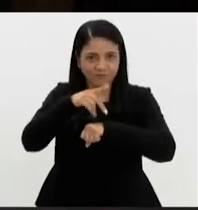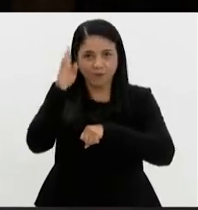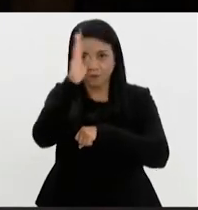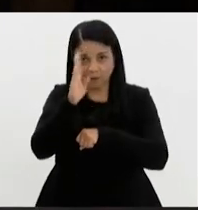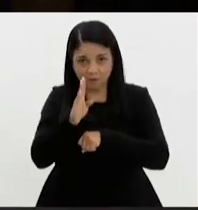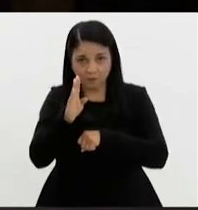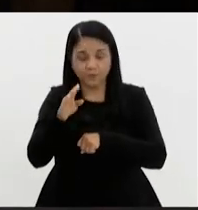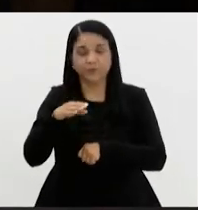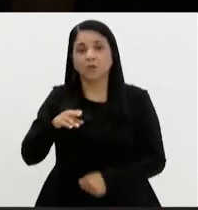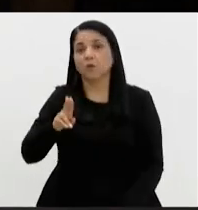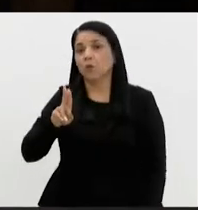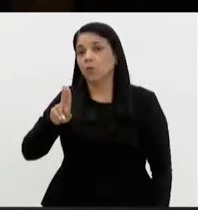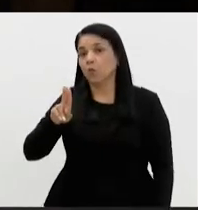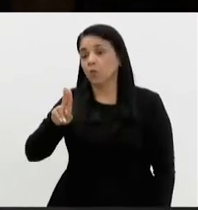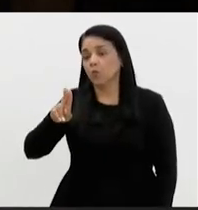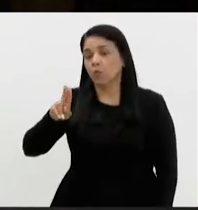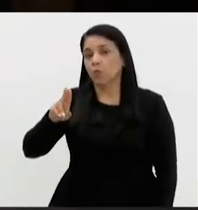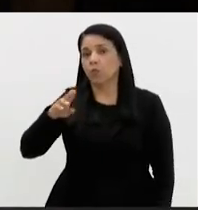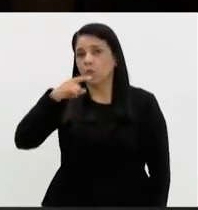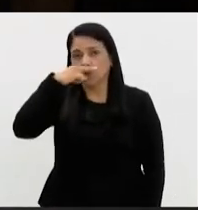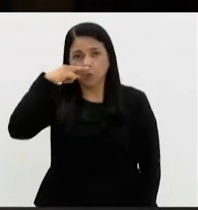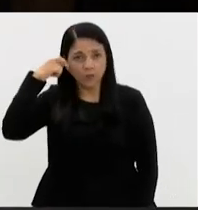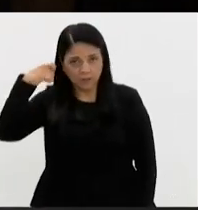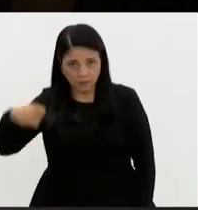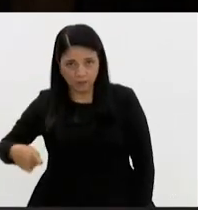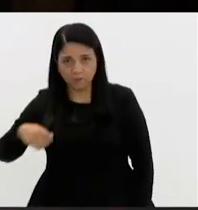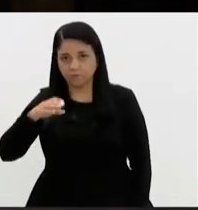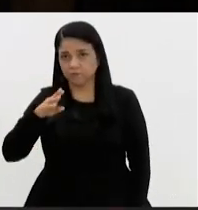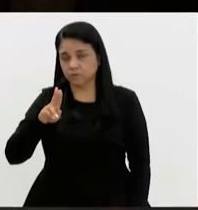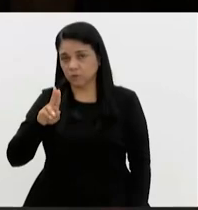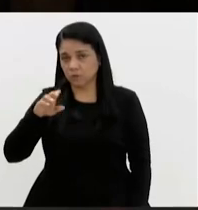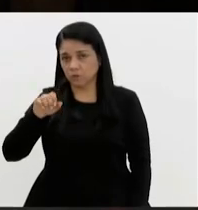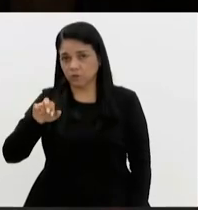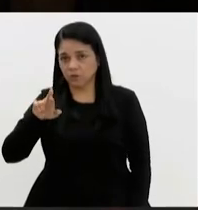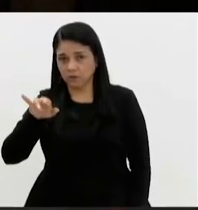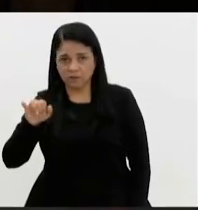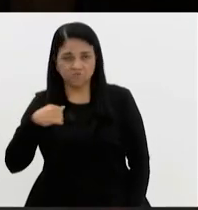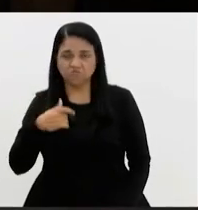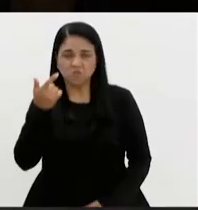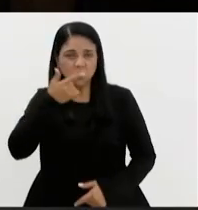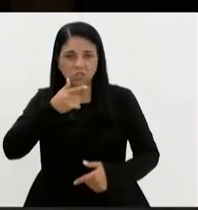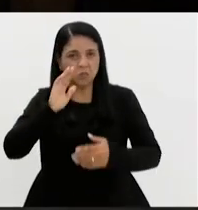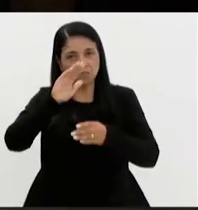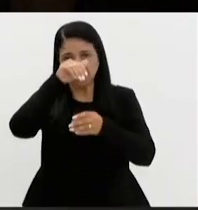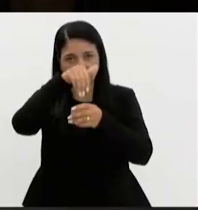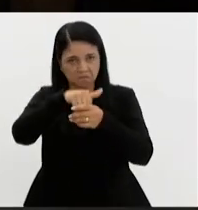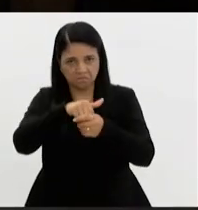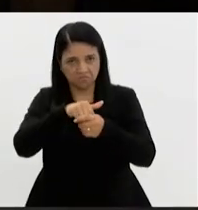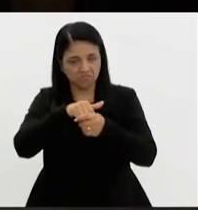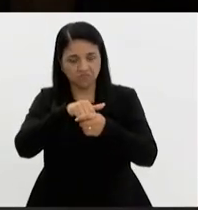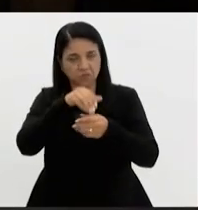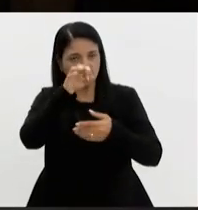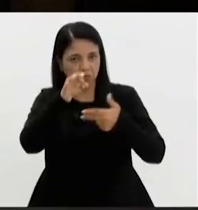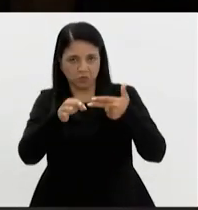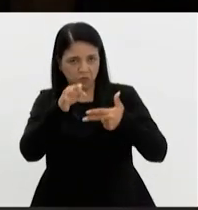ou não conseguiu sequer erigir um judiciário forte a Polônia